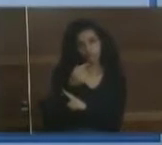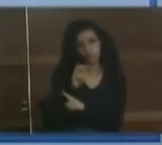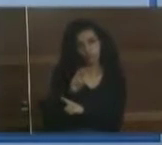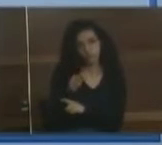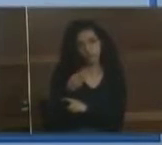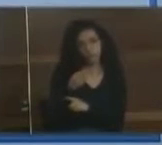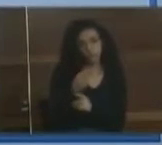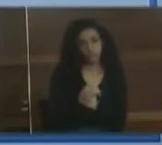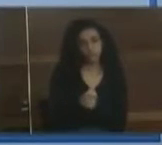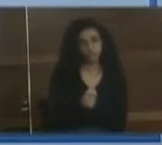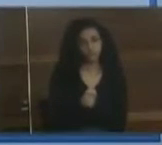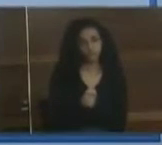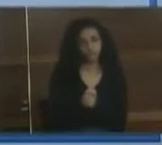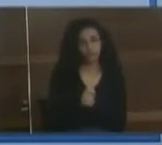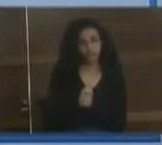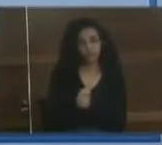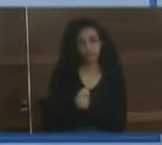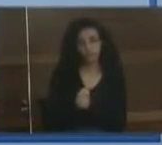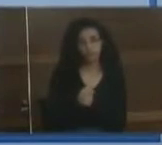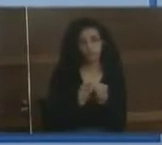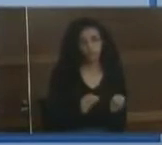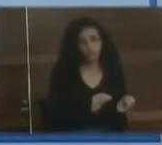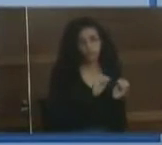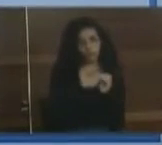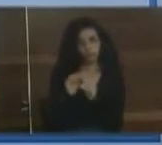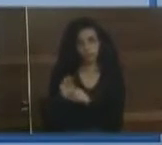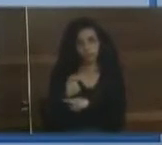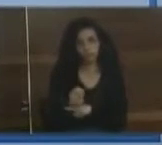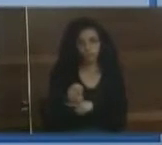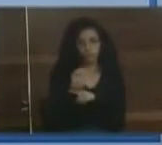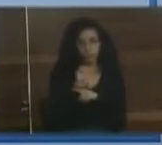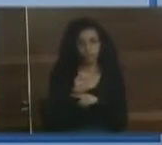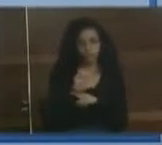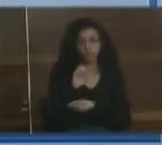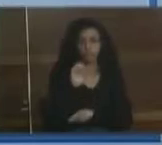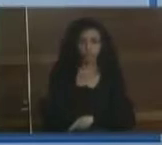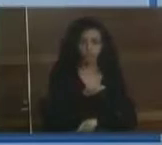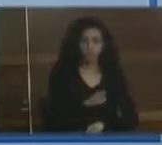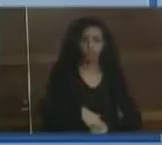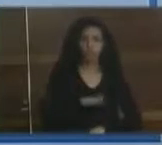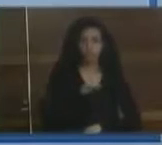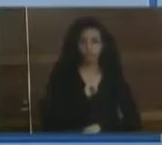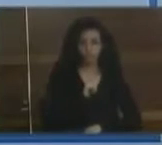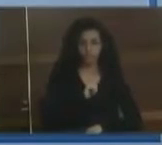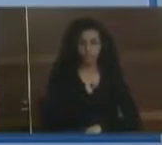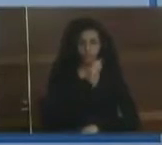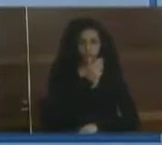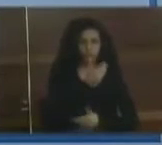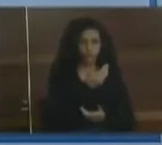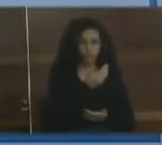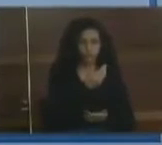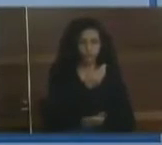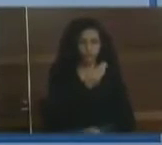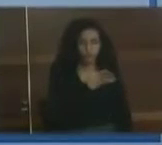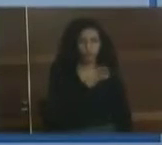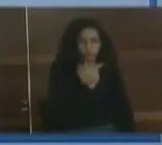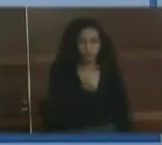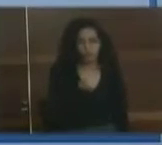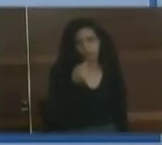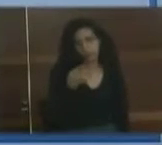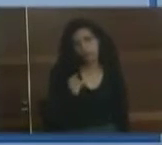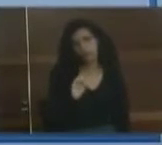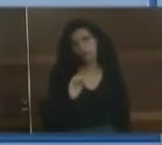milhões 703 mil transferência do estado a e compõem a maior parcela com 477